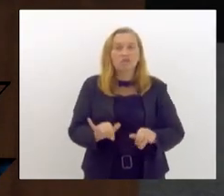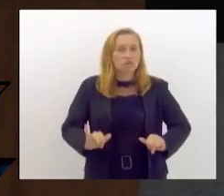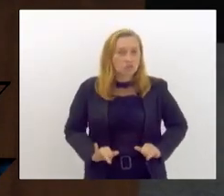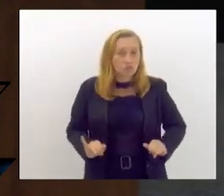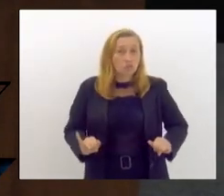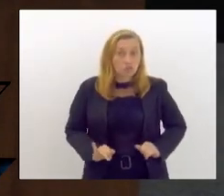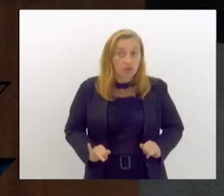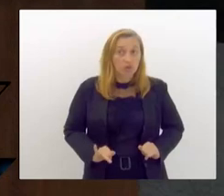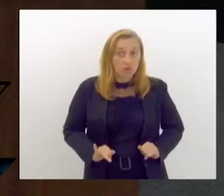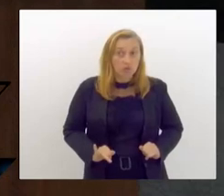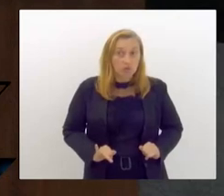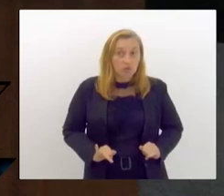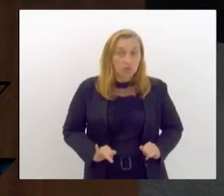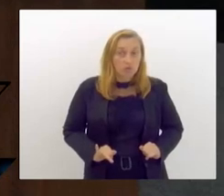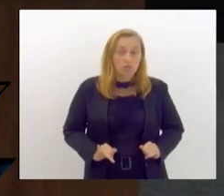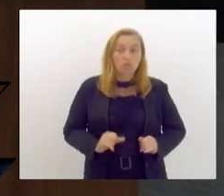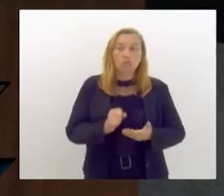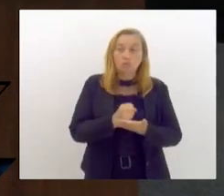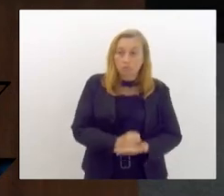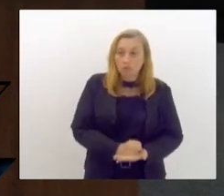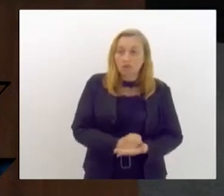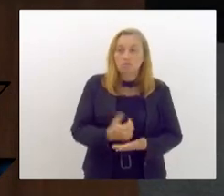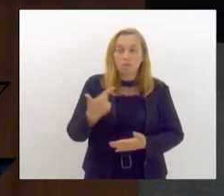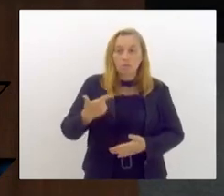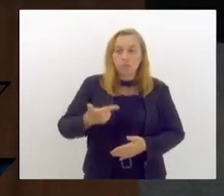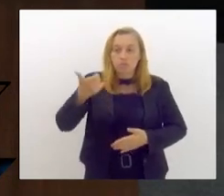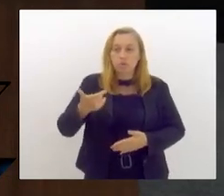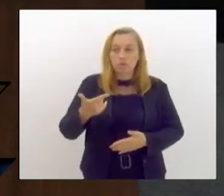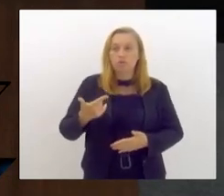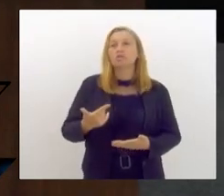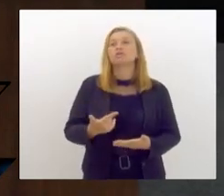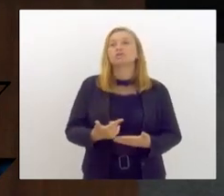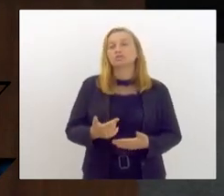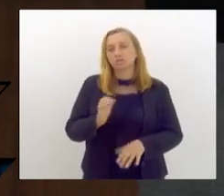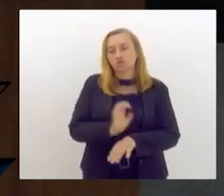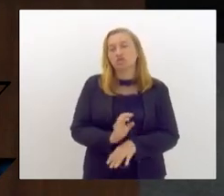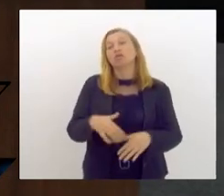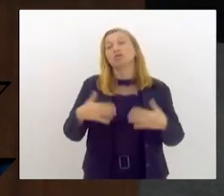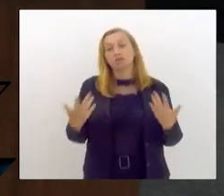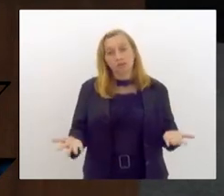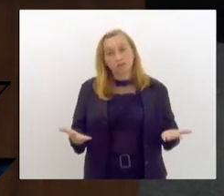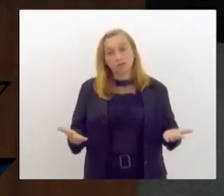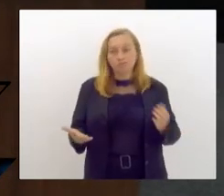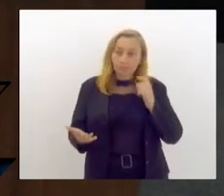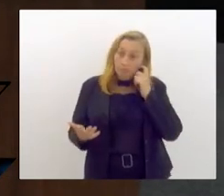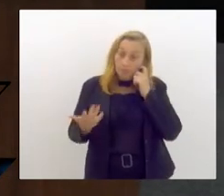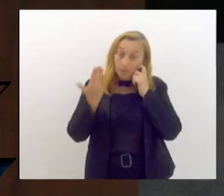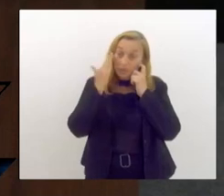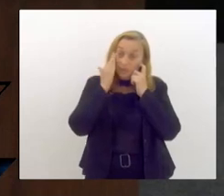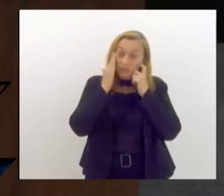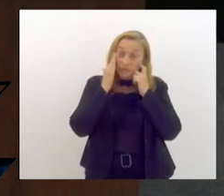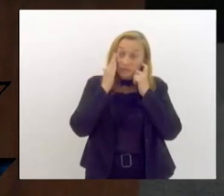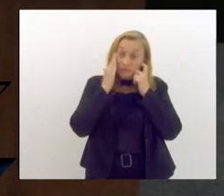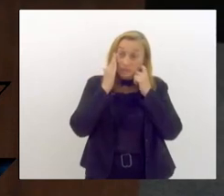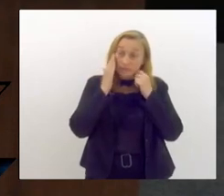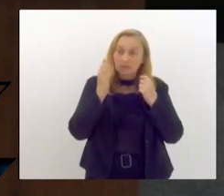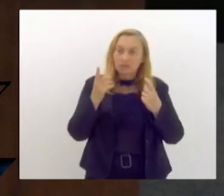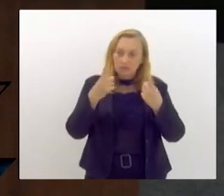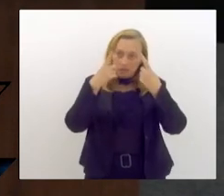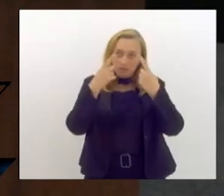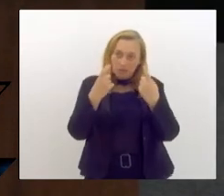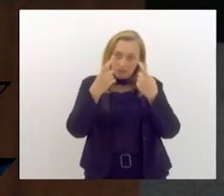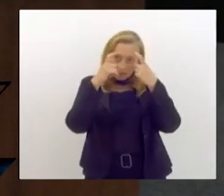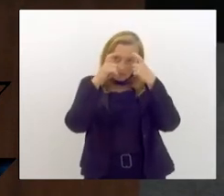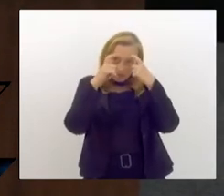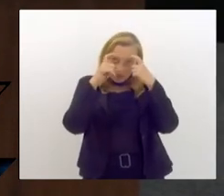pele o peso da bala de fuzil do Estado. Então, entender a revolta da